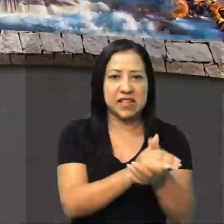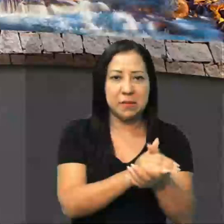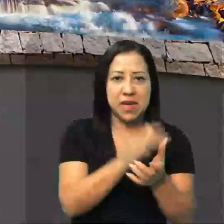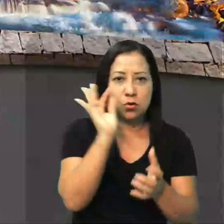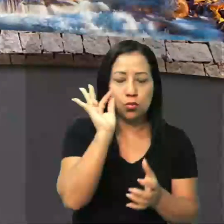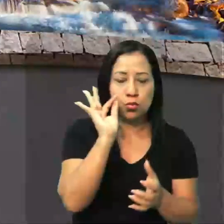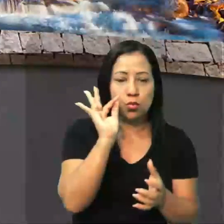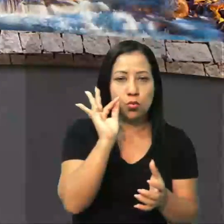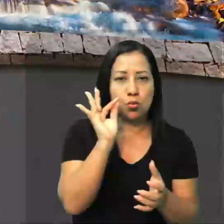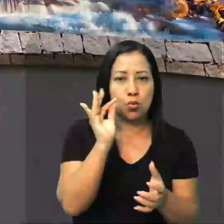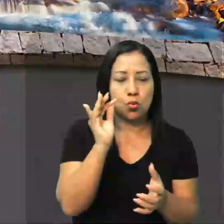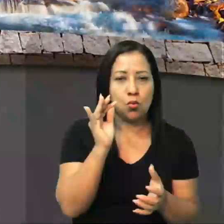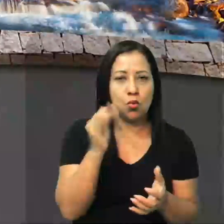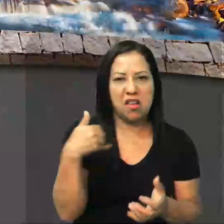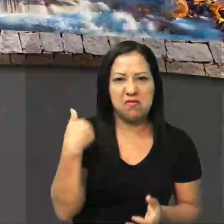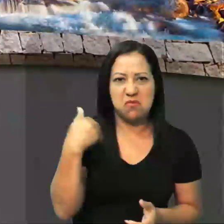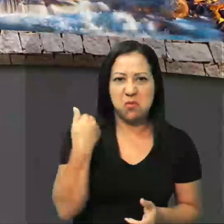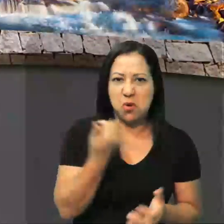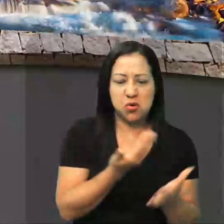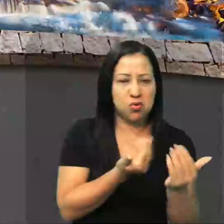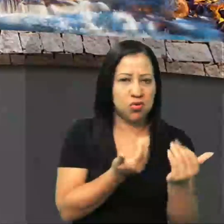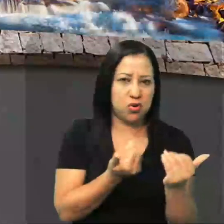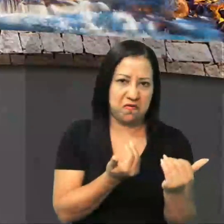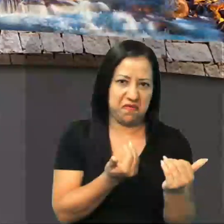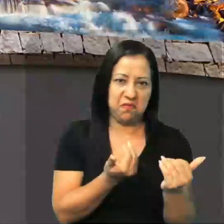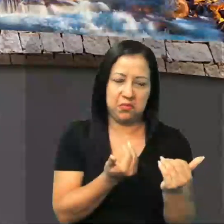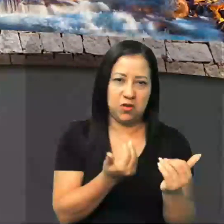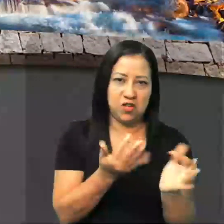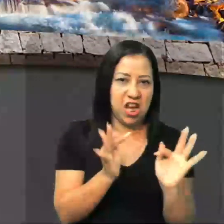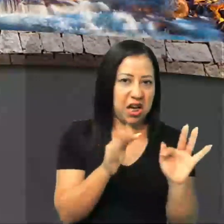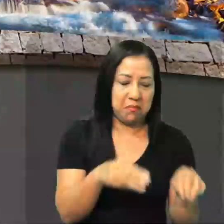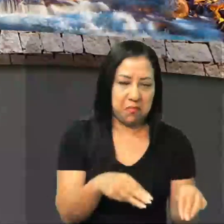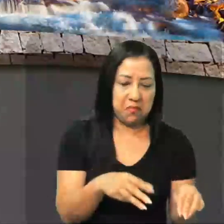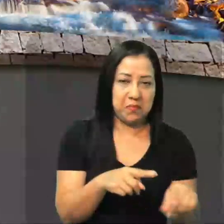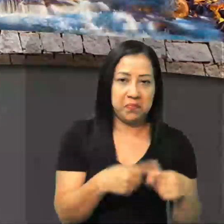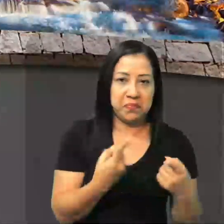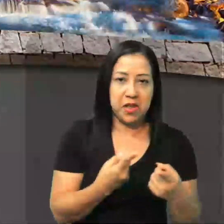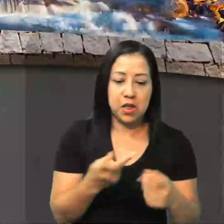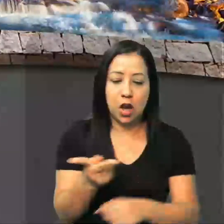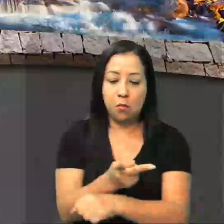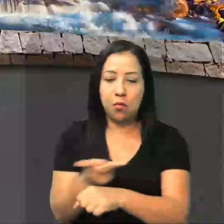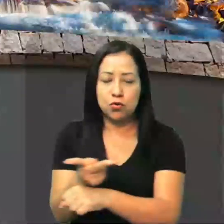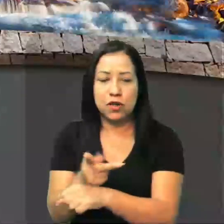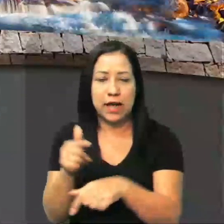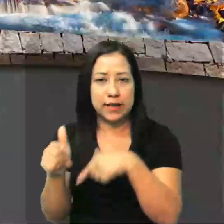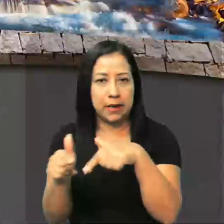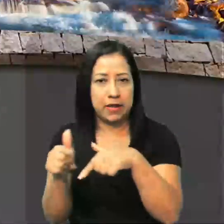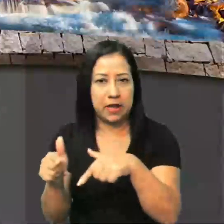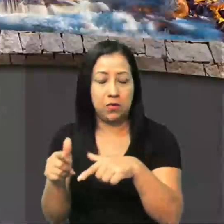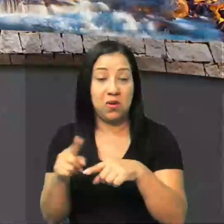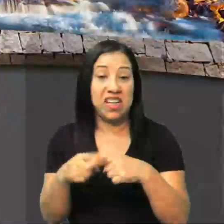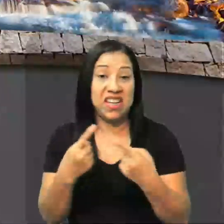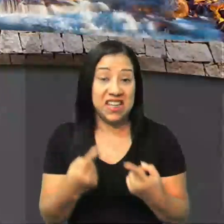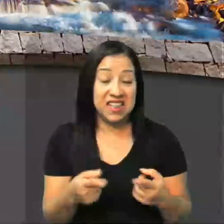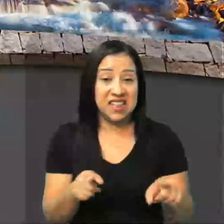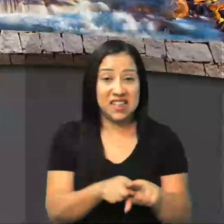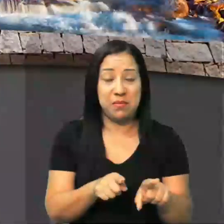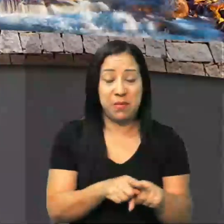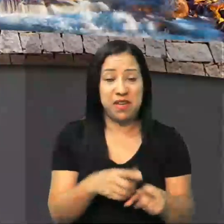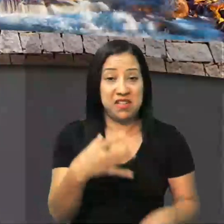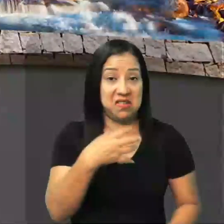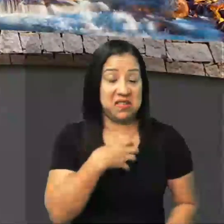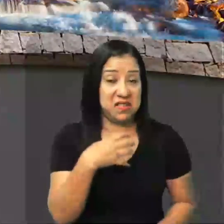da busca pelo mercado de trabalho, da dificuldade de criar filhos na cidade,